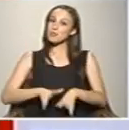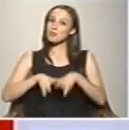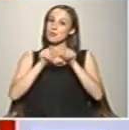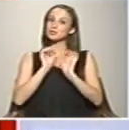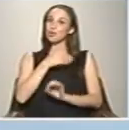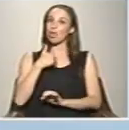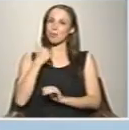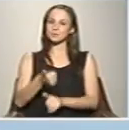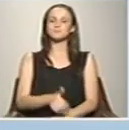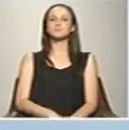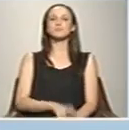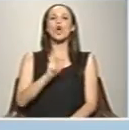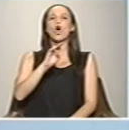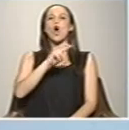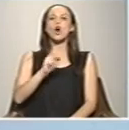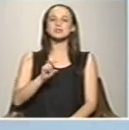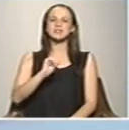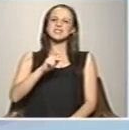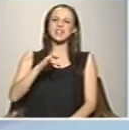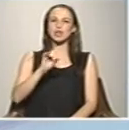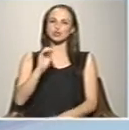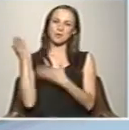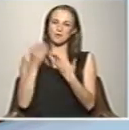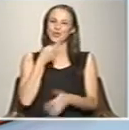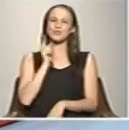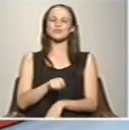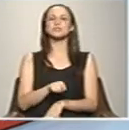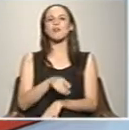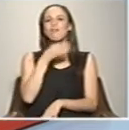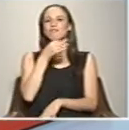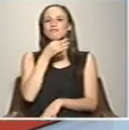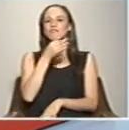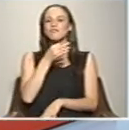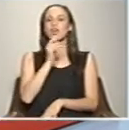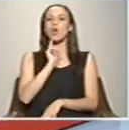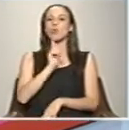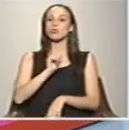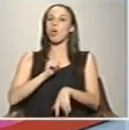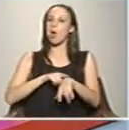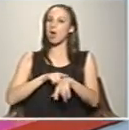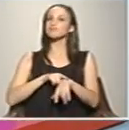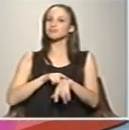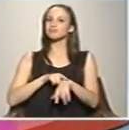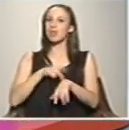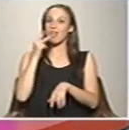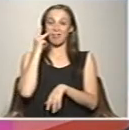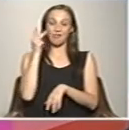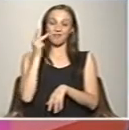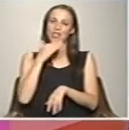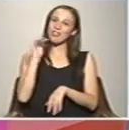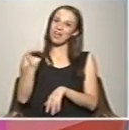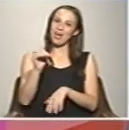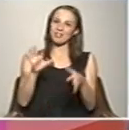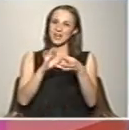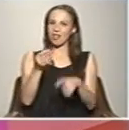Rosa? É. Olá, Rosa Santos, bem-vinda mais uma vez. Vamos falar então, continuar a falar do nosso relógio biológico. Hoje, ligando à alimentação e a